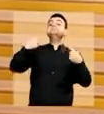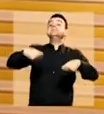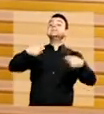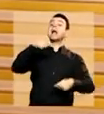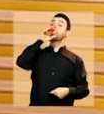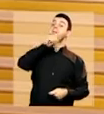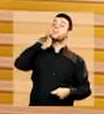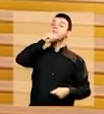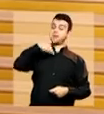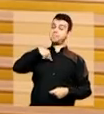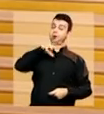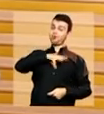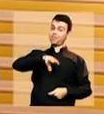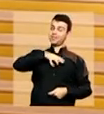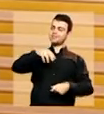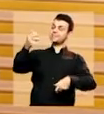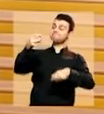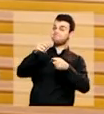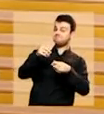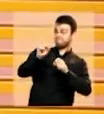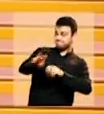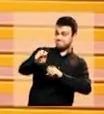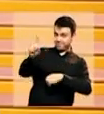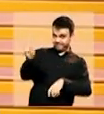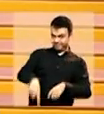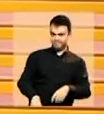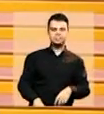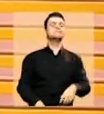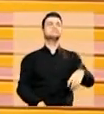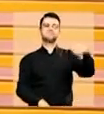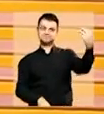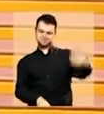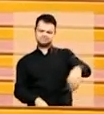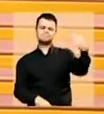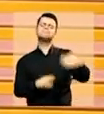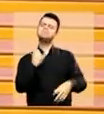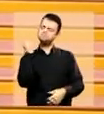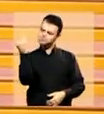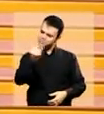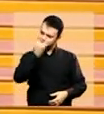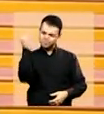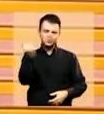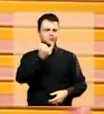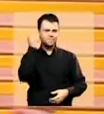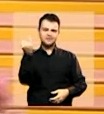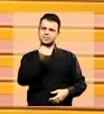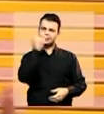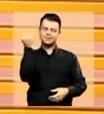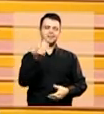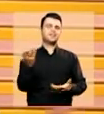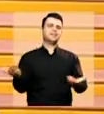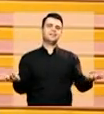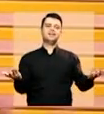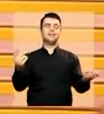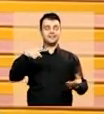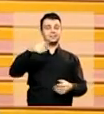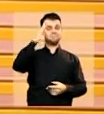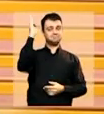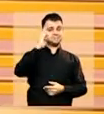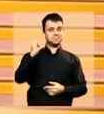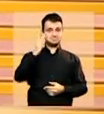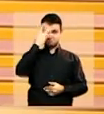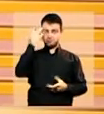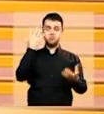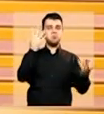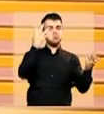esse intercambiário, né? Explica para a gente essa questão. Com certeza, isso é muito importante, né? Nós temos agora no Brasil várias